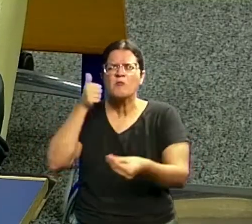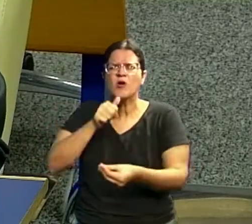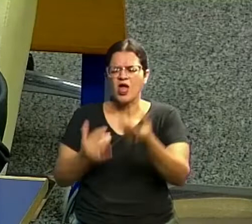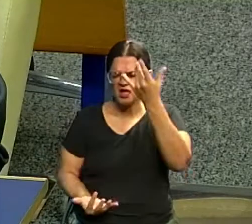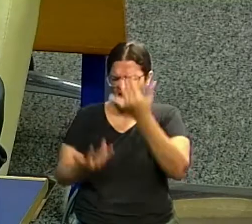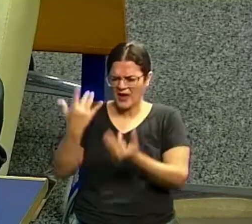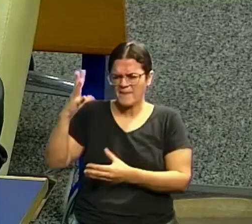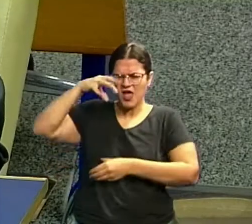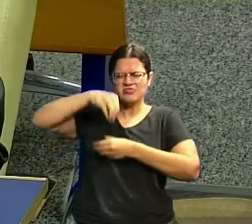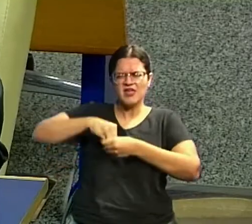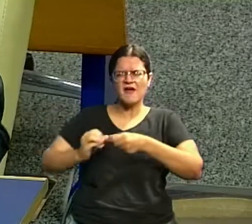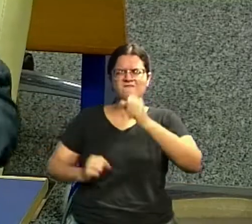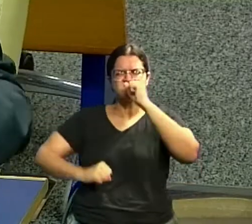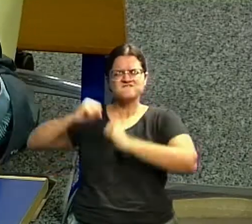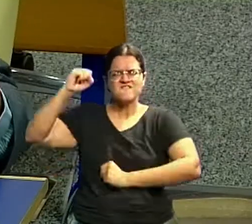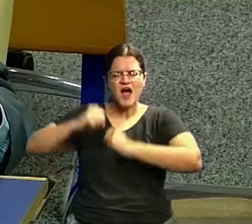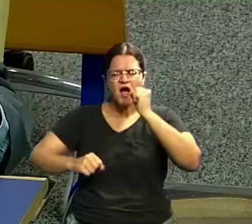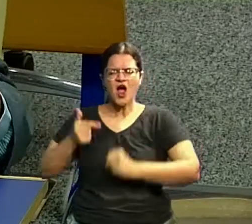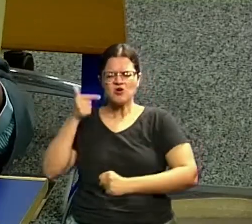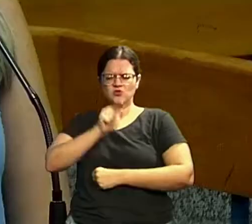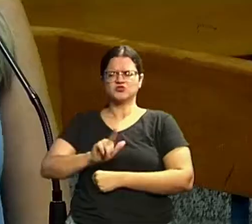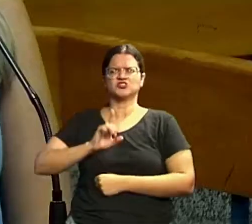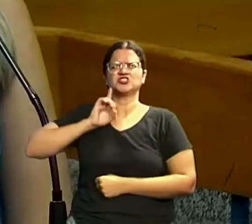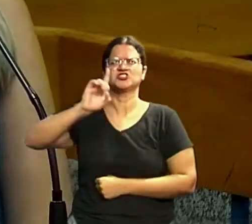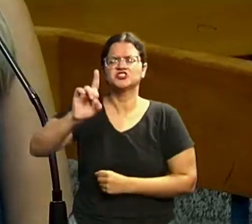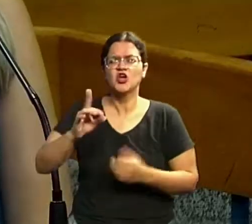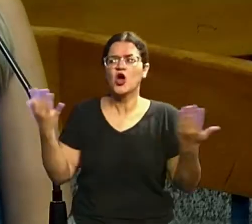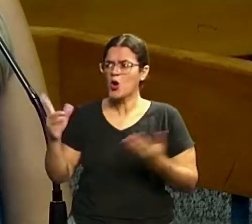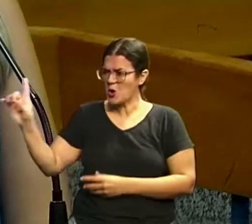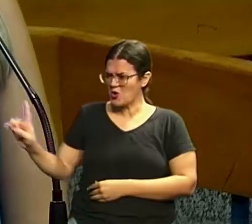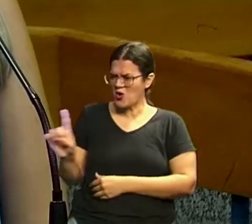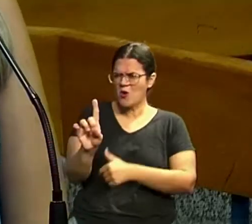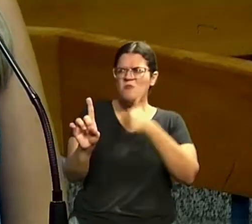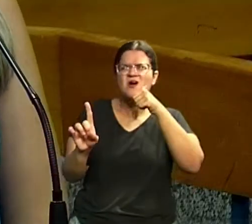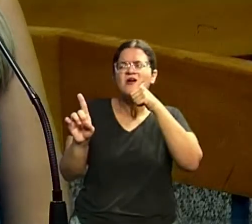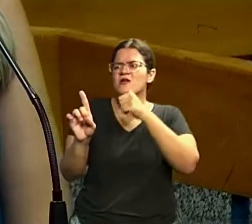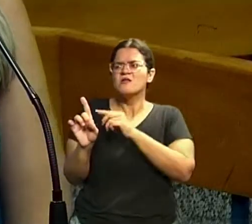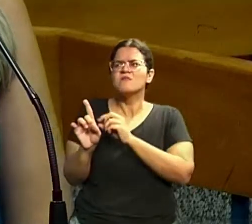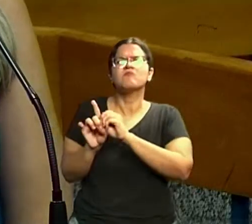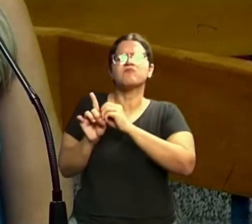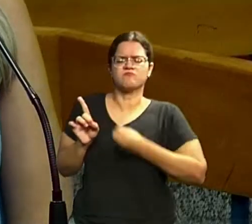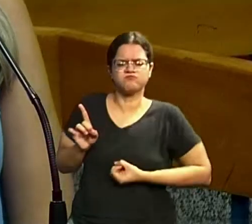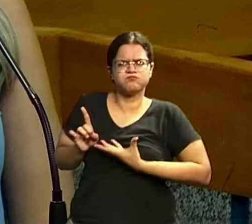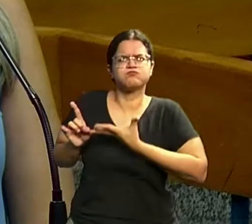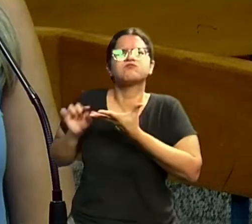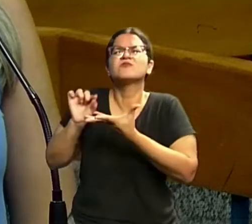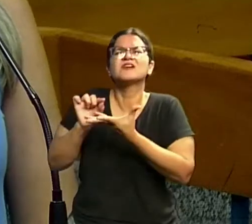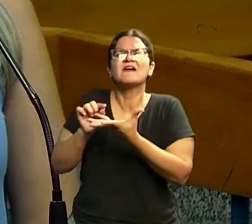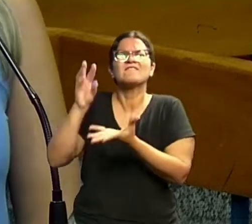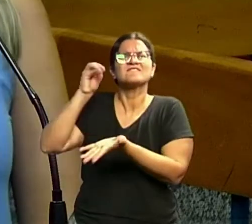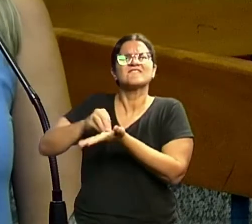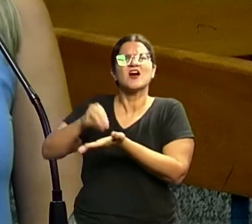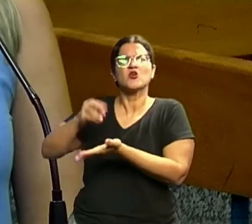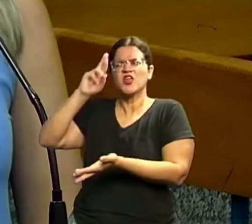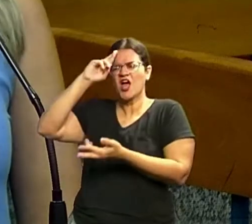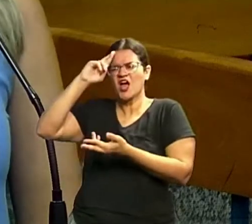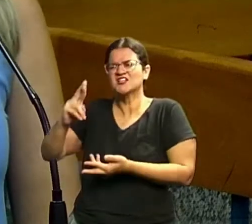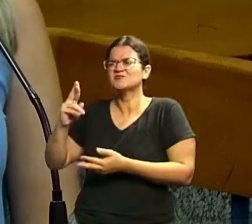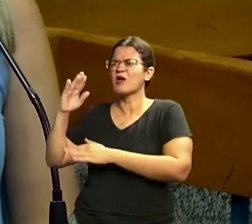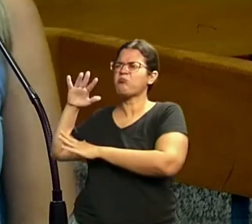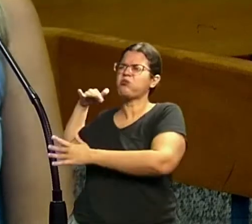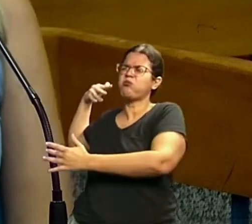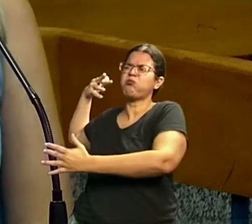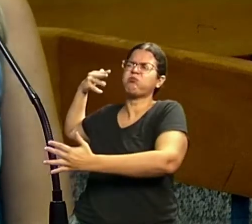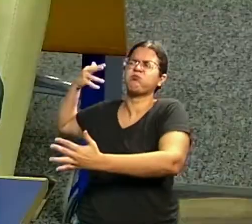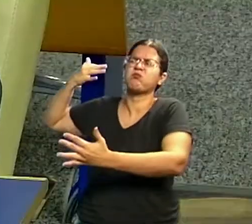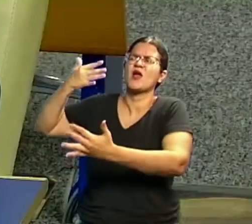fábrica para elas conseguirem direitos. Você hoje é a expressão do sofrimento, do desrespeito que as mulheres sofrem